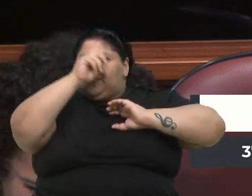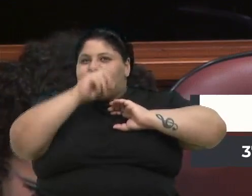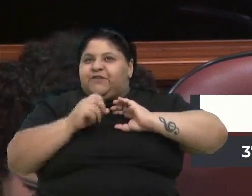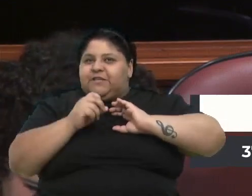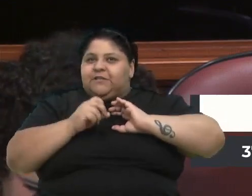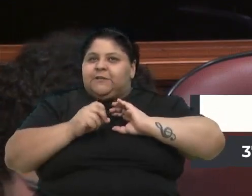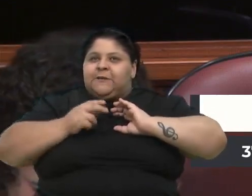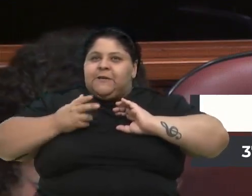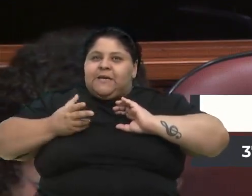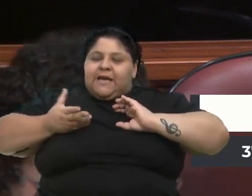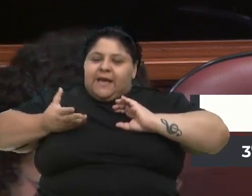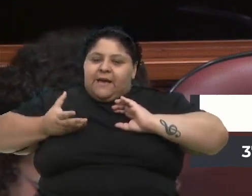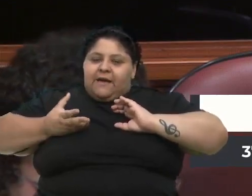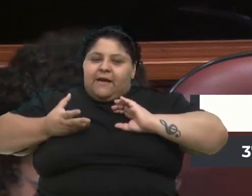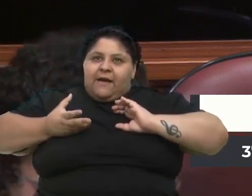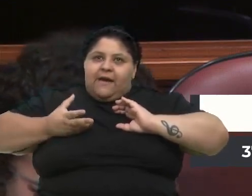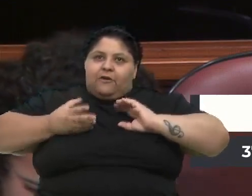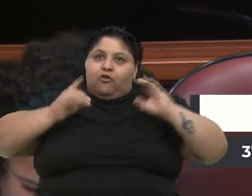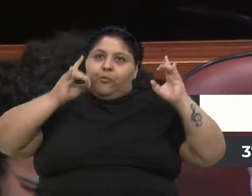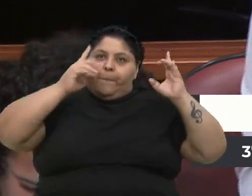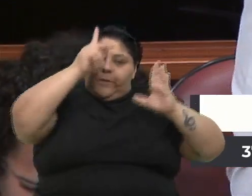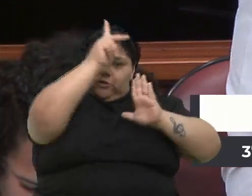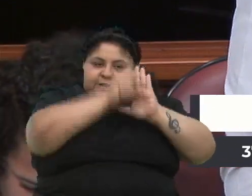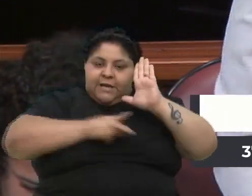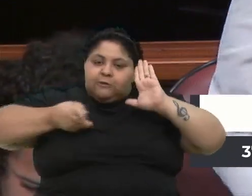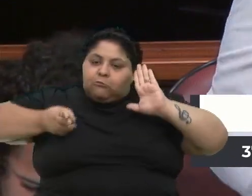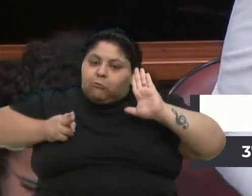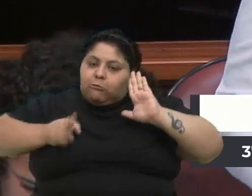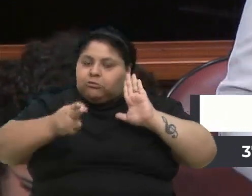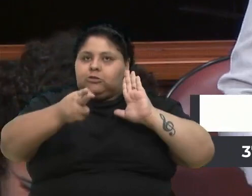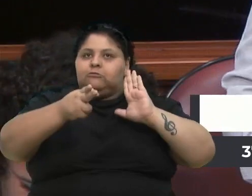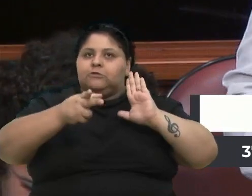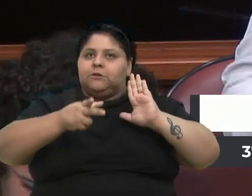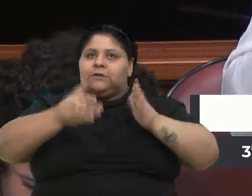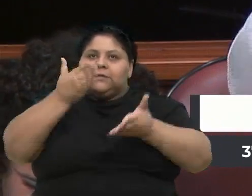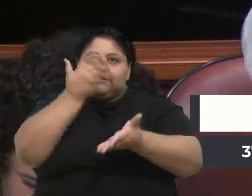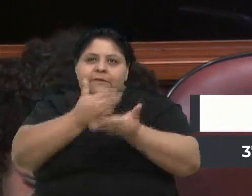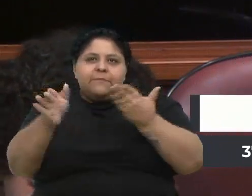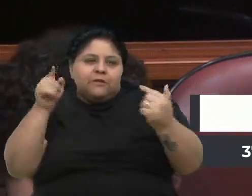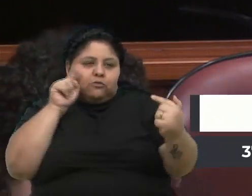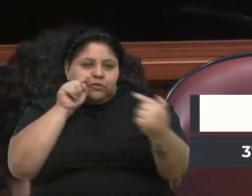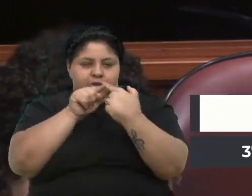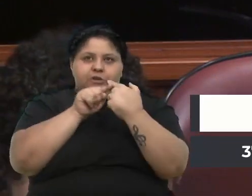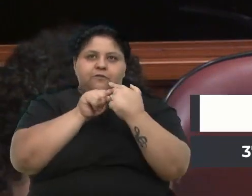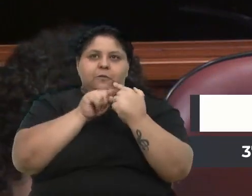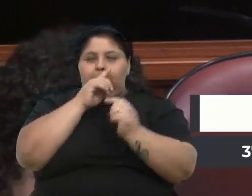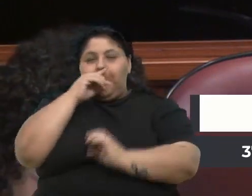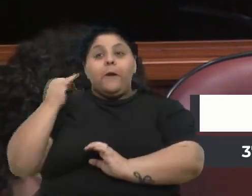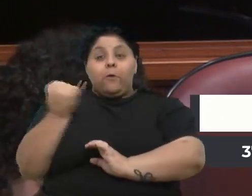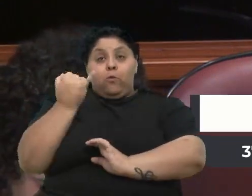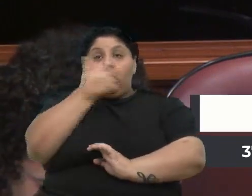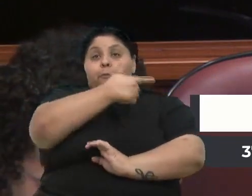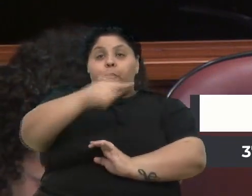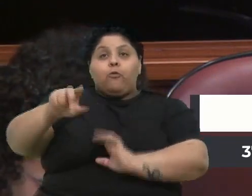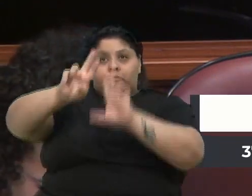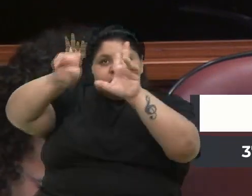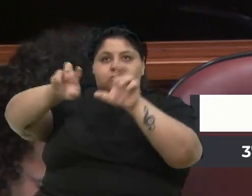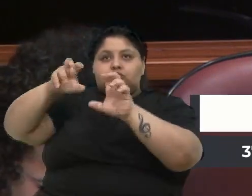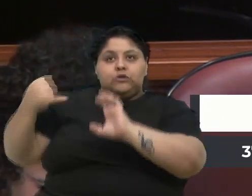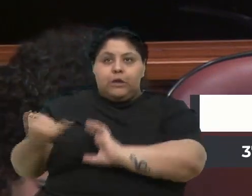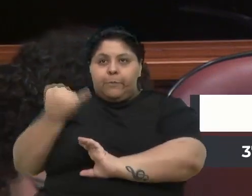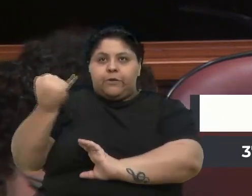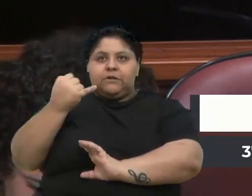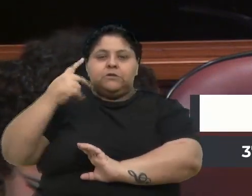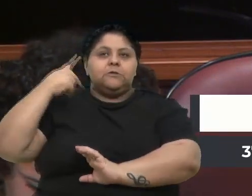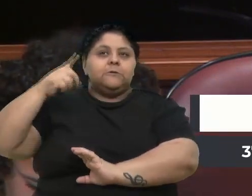depredem. Então eu quero dizer que é muito importante fomentar. E um outro elemento, vereador Scalco,